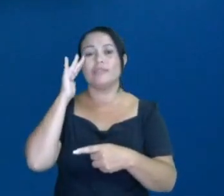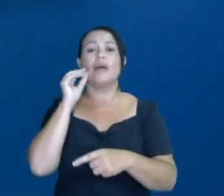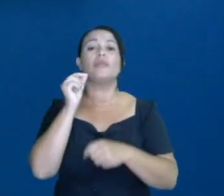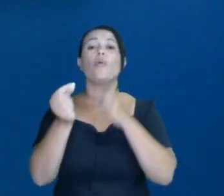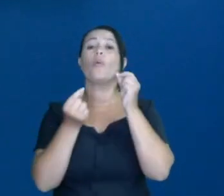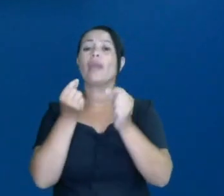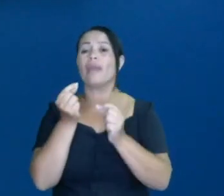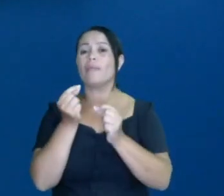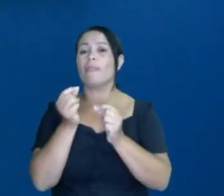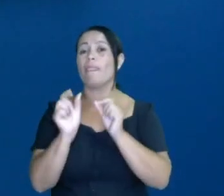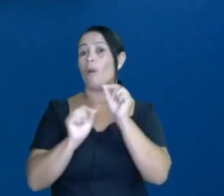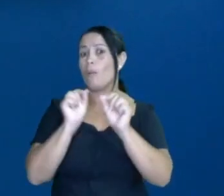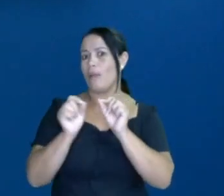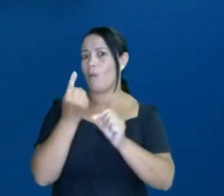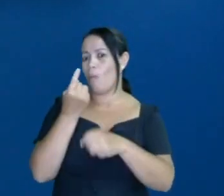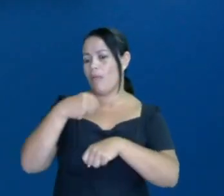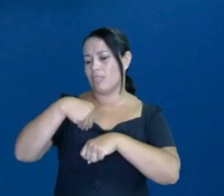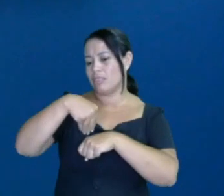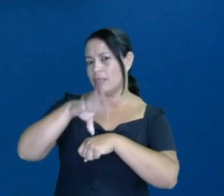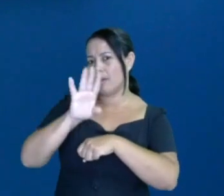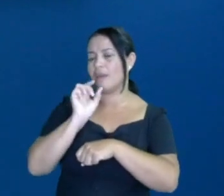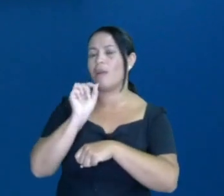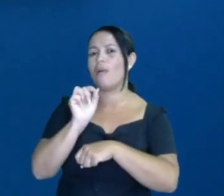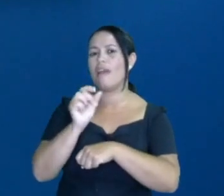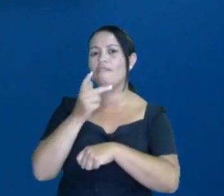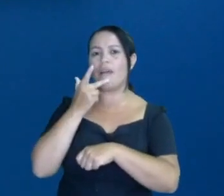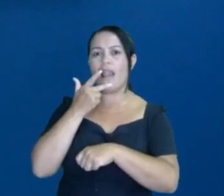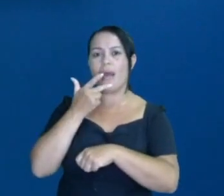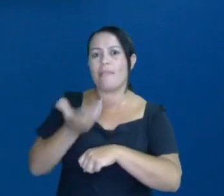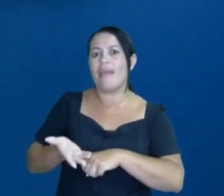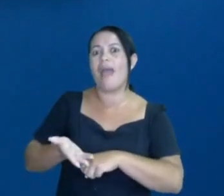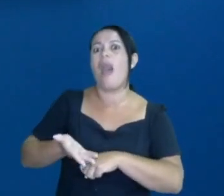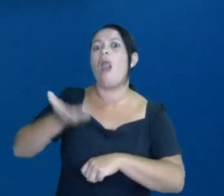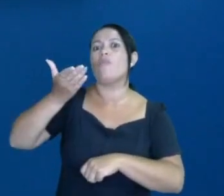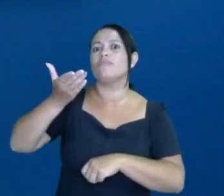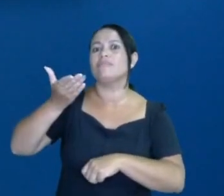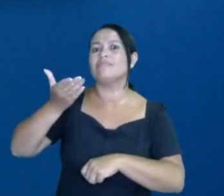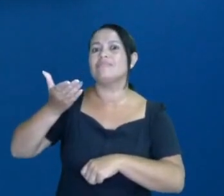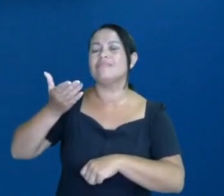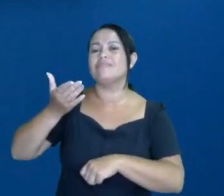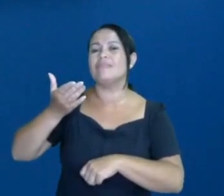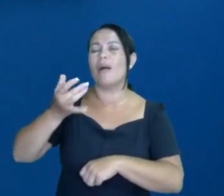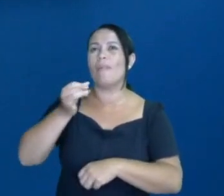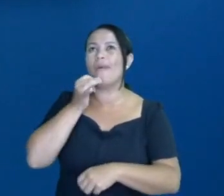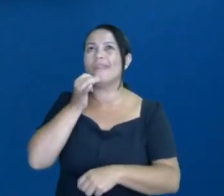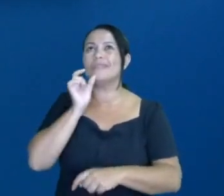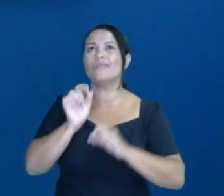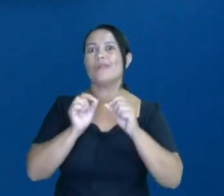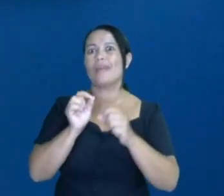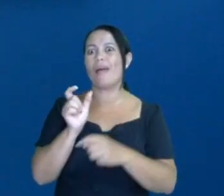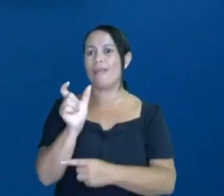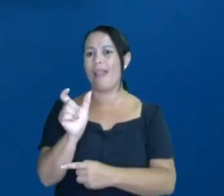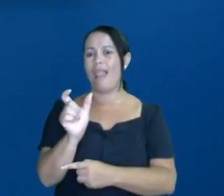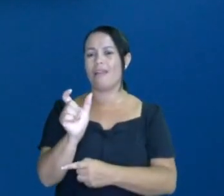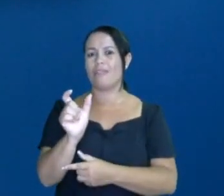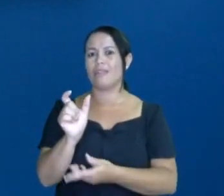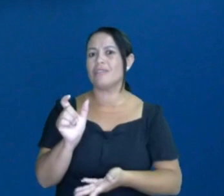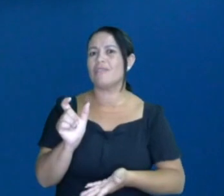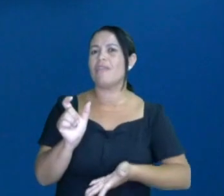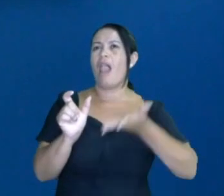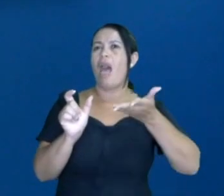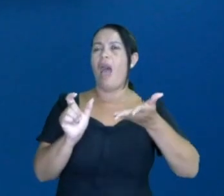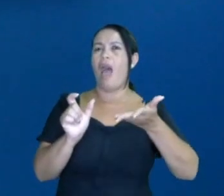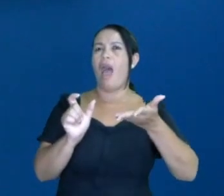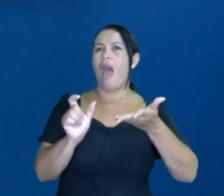dica que o professor vos dá é falar bem alto essa palavra. Aquela palavra que lhe chamar